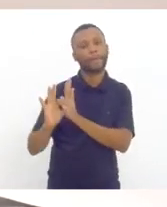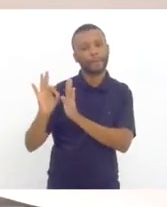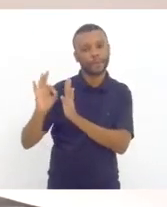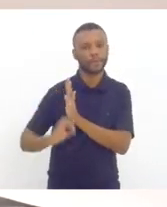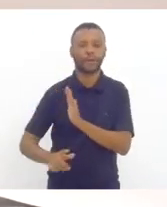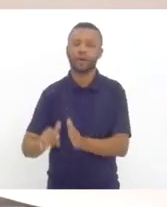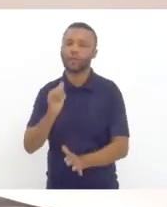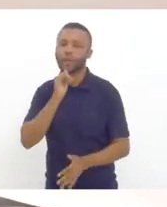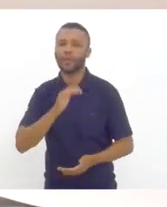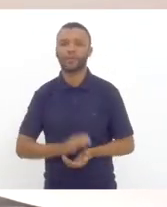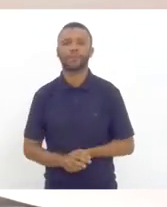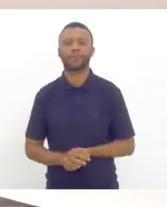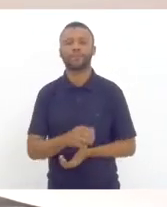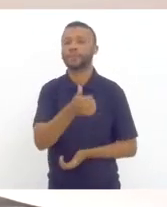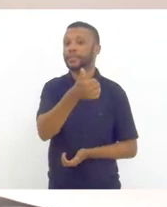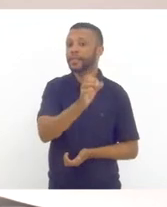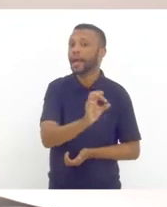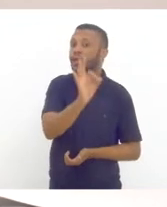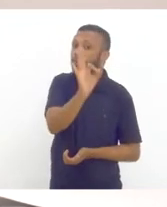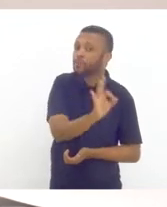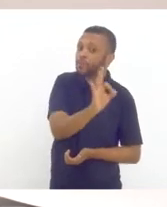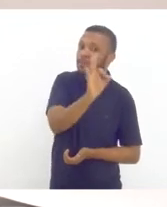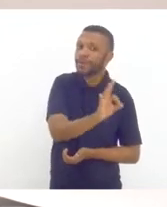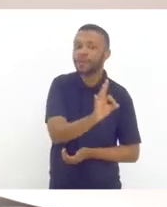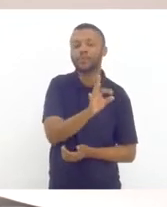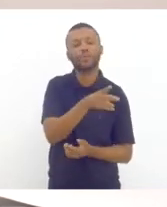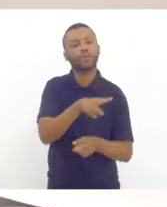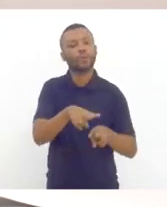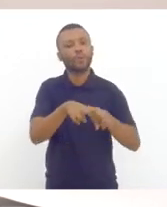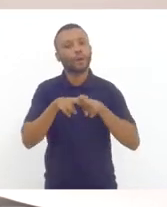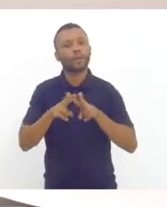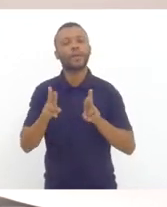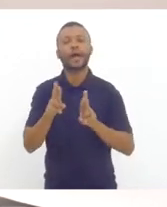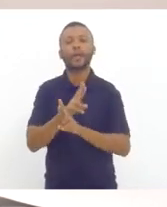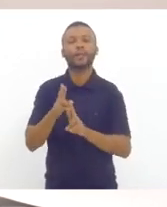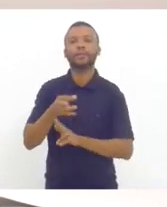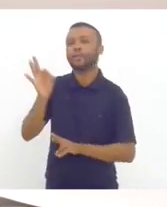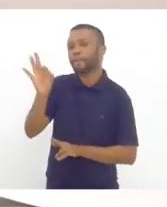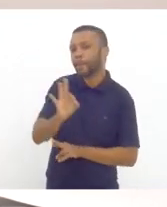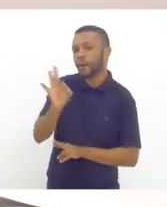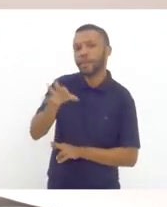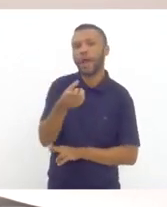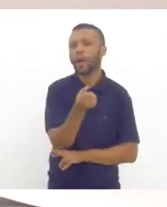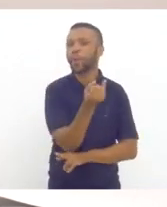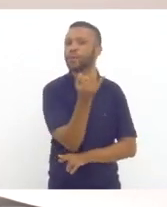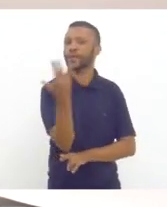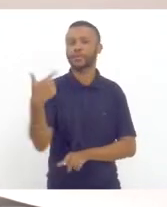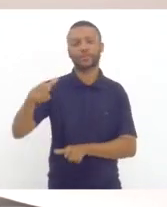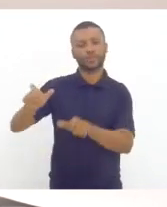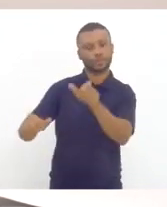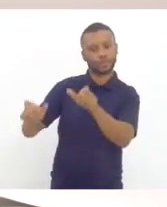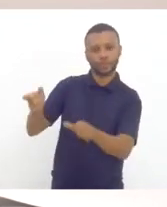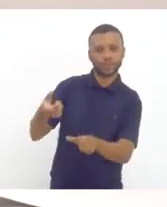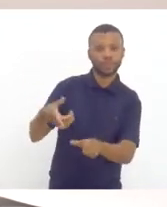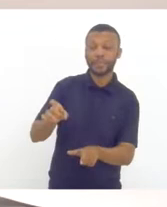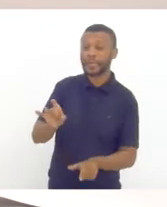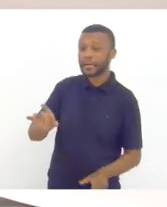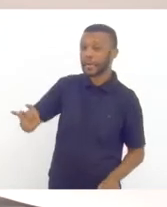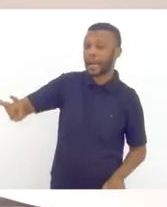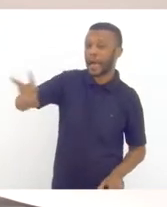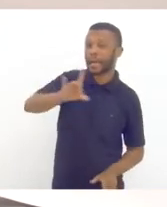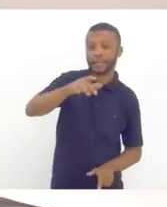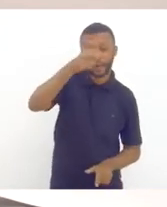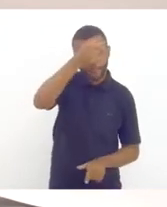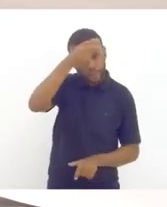10% em função da relação percentual entre o número de habitantes de cada município e